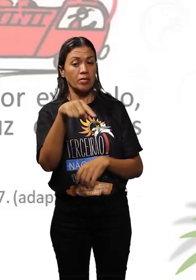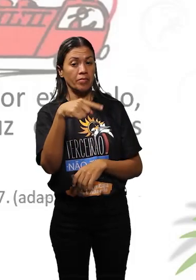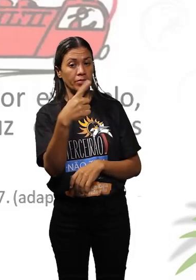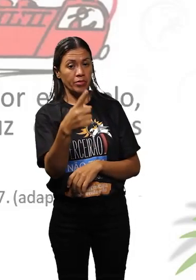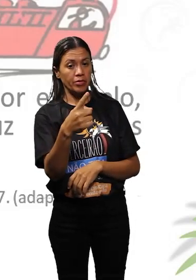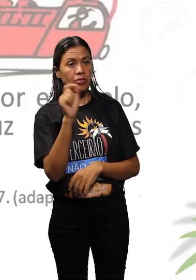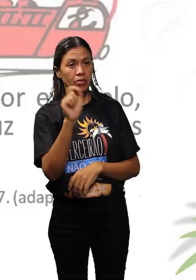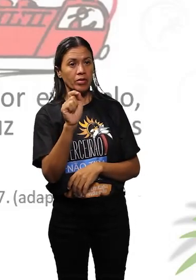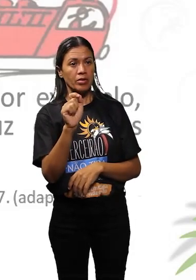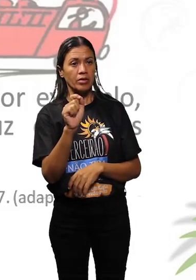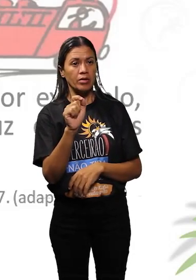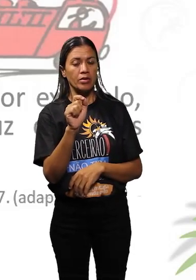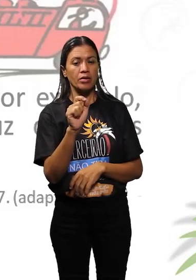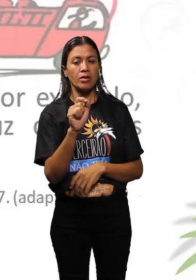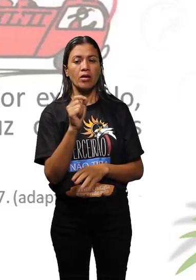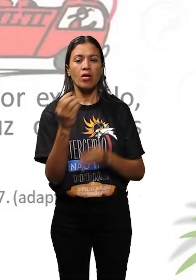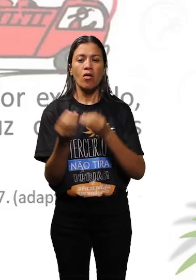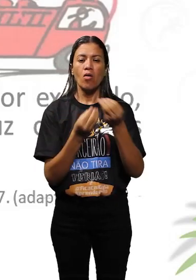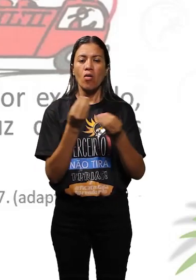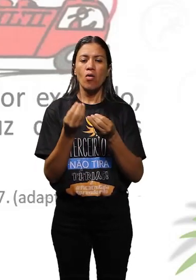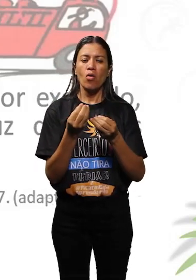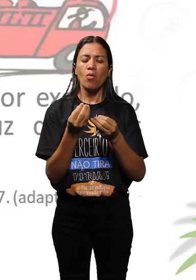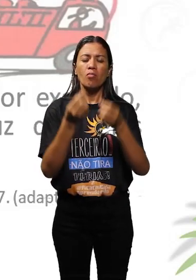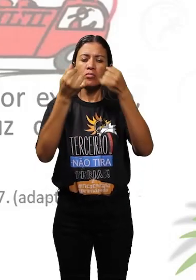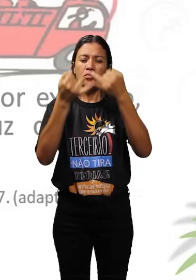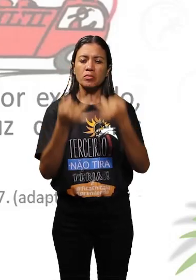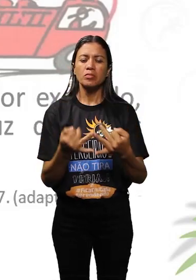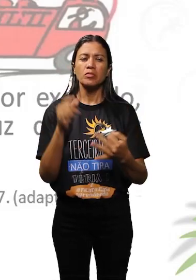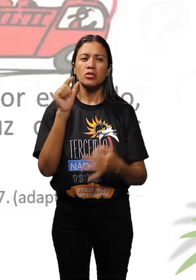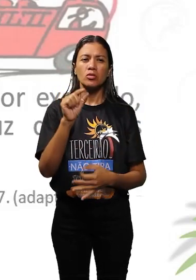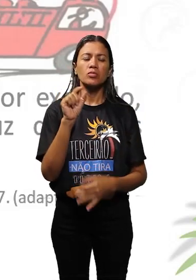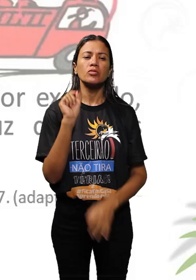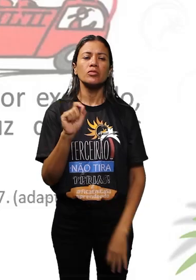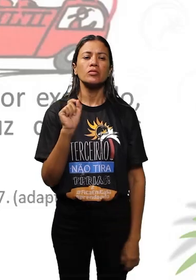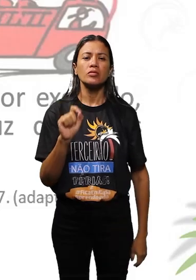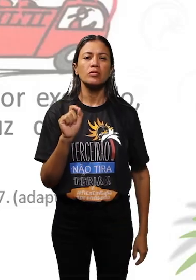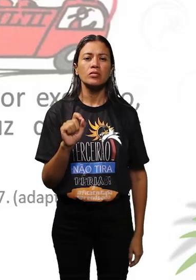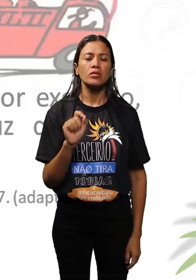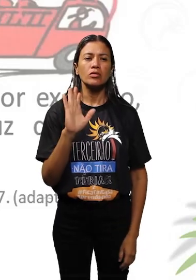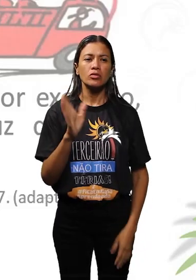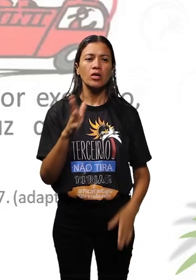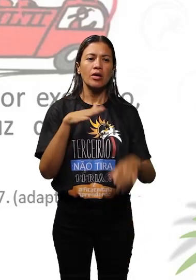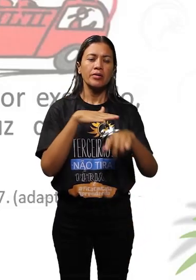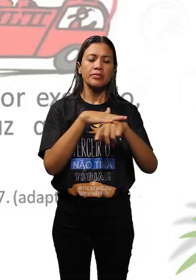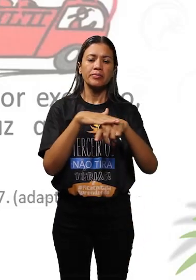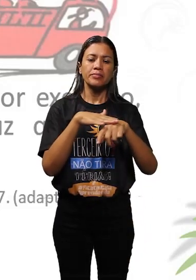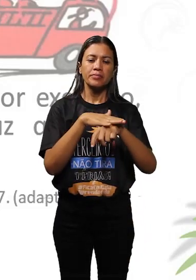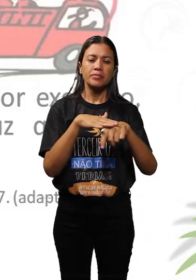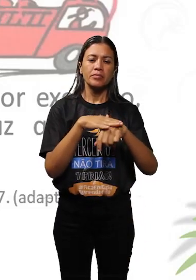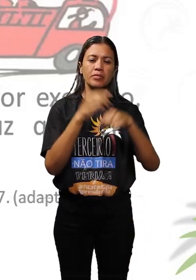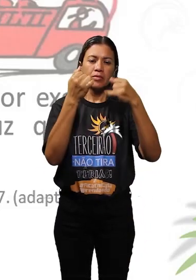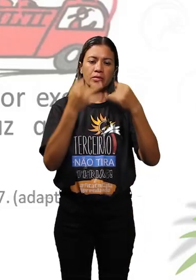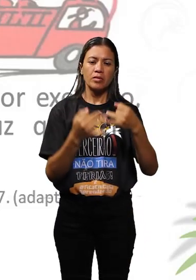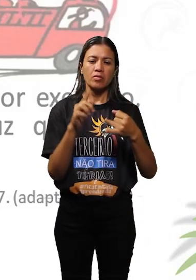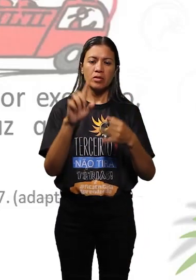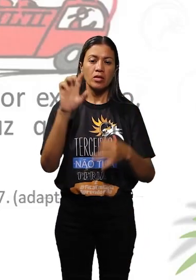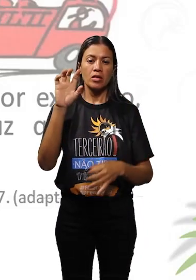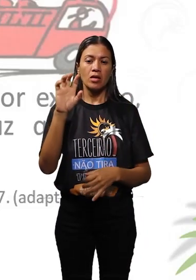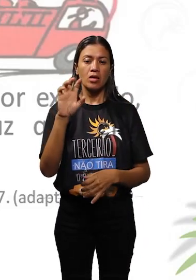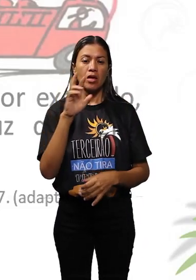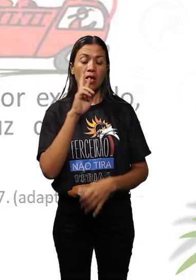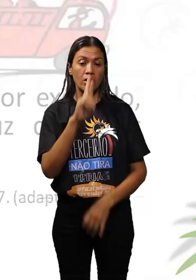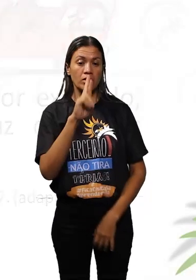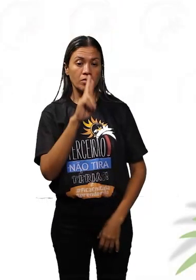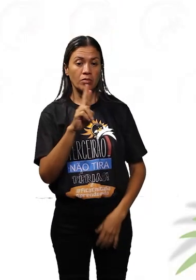tá? Que esse aqui, ele é falando um pouco de... Eu coloquei para a gente comentar, fazer um comentário com vocês, vocês vão resolver como